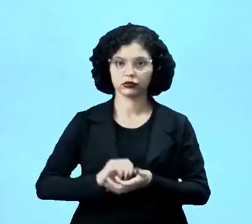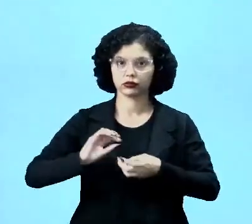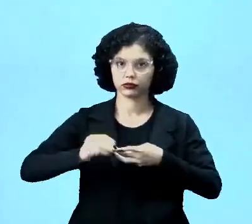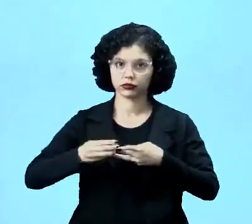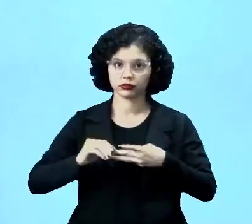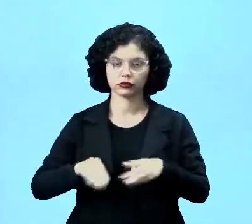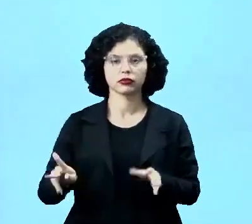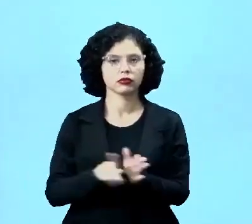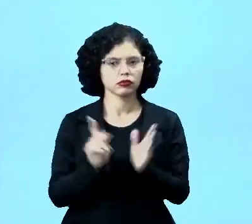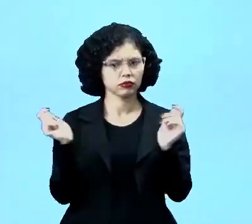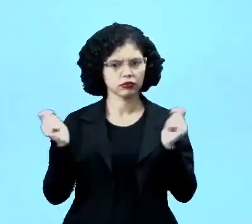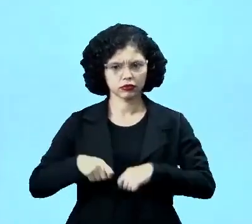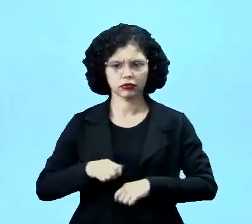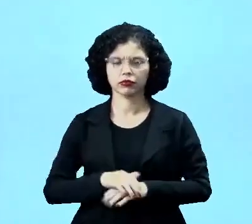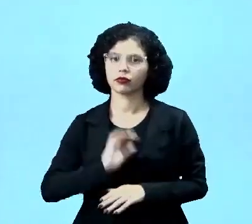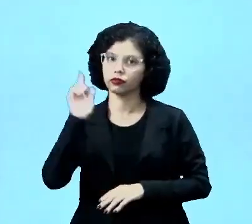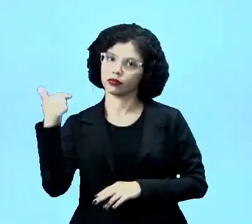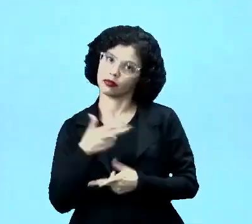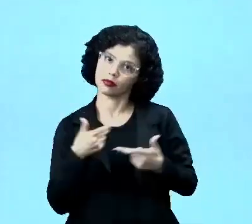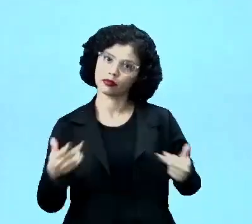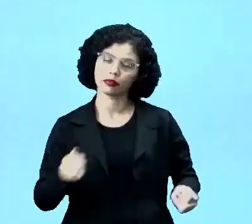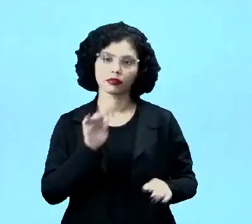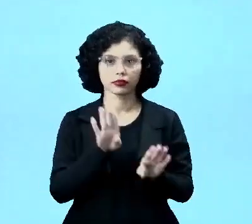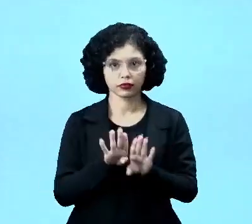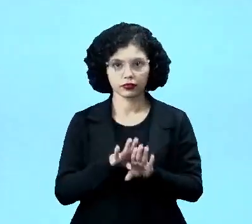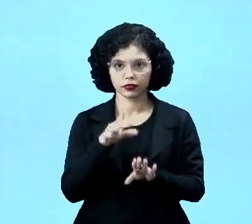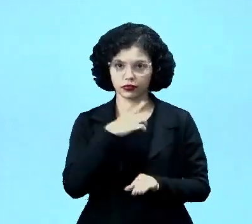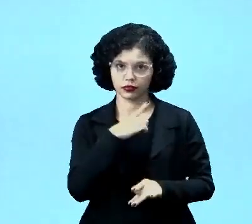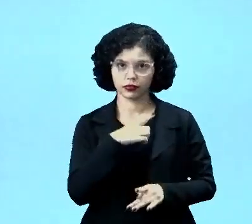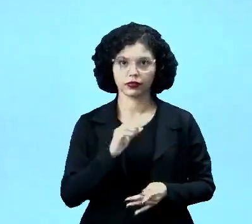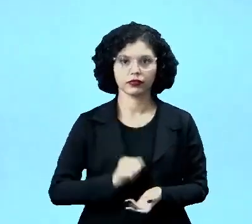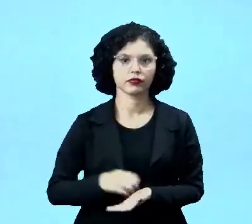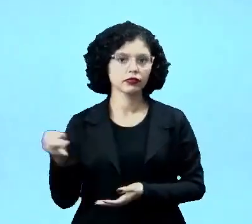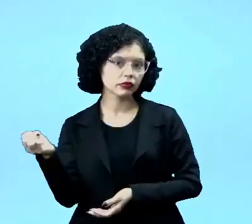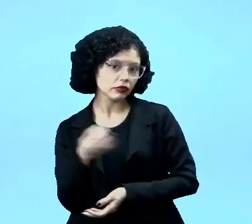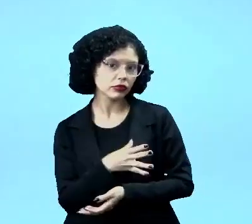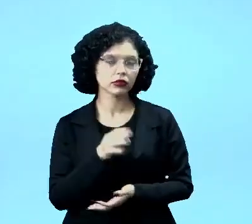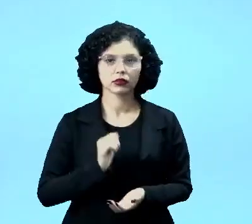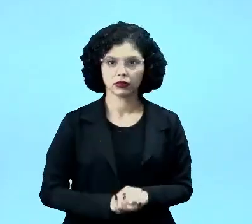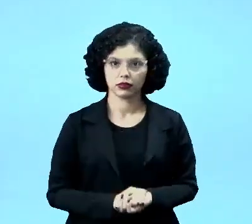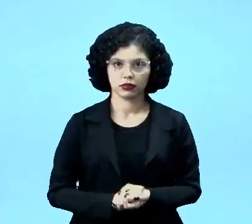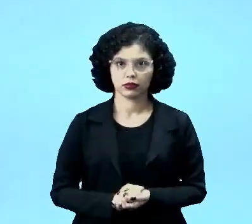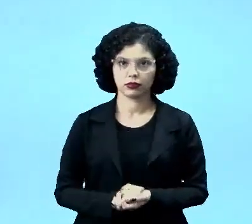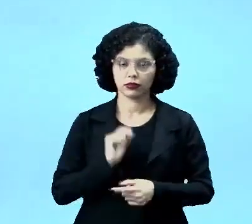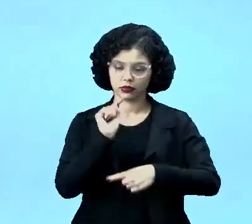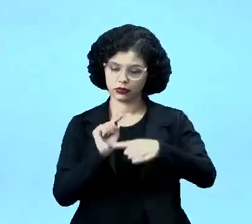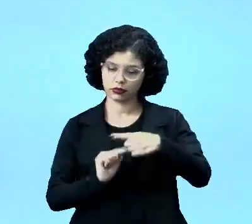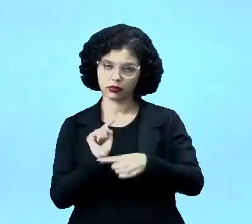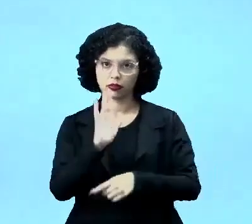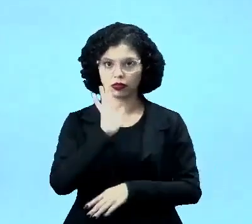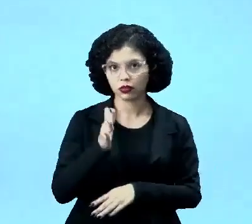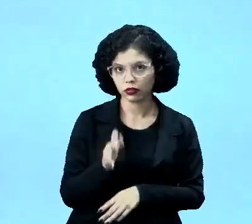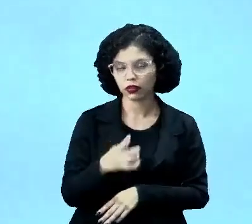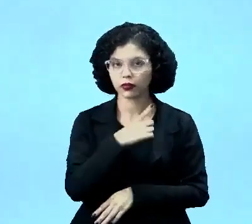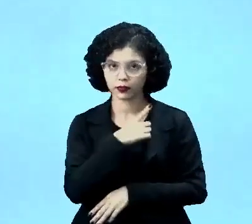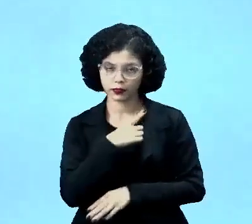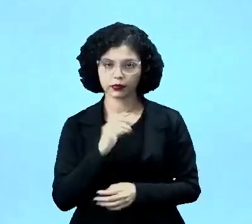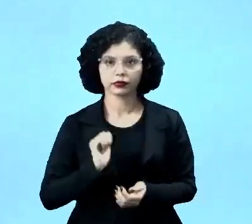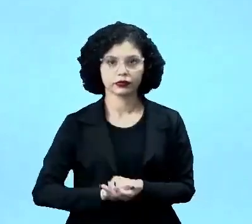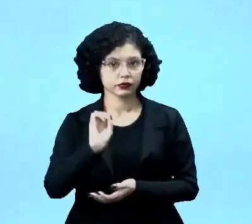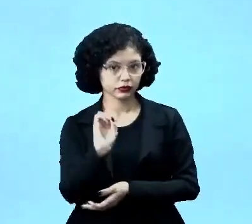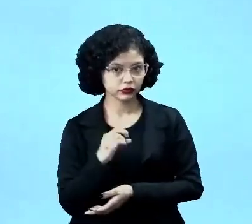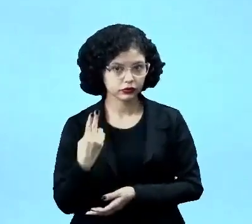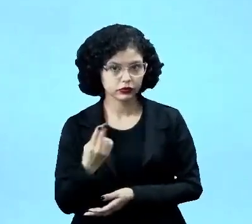possui. Outra coisa que a gente tem, que eu já disse para vocês, é que novas células se formam pela divisão de células já existentes.